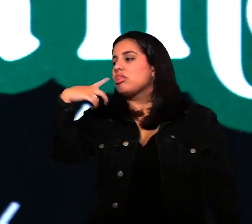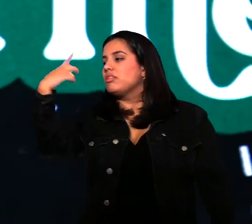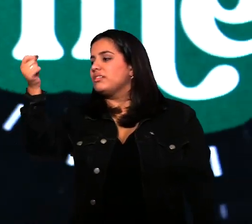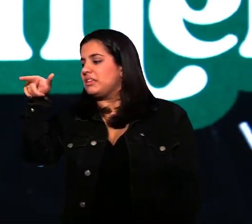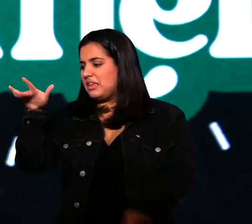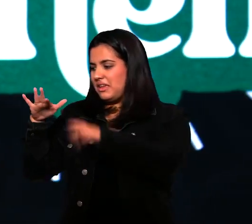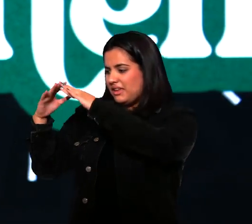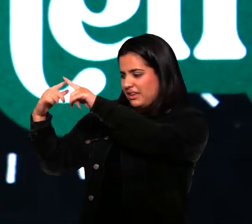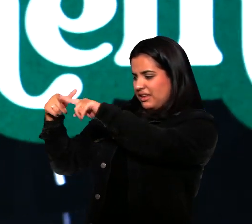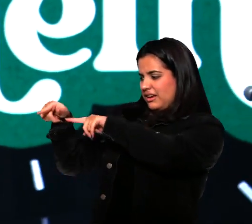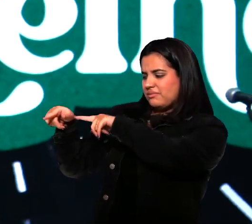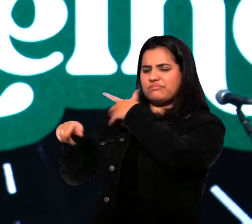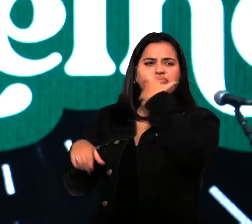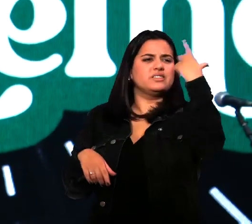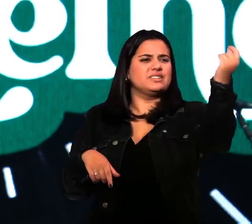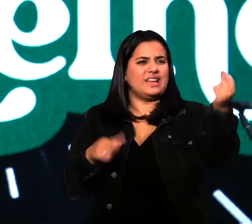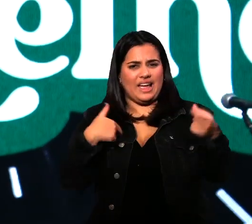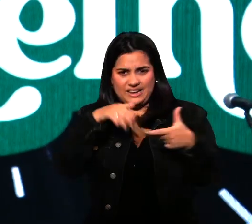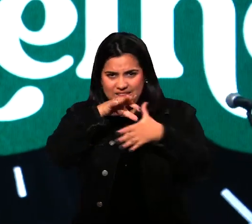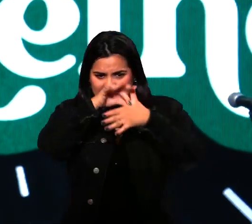aquela liderança, porque aquele povo é muito difícil.